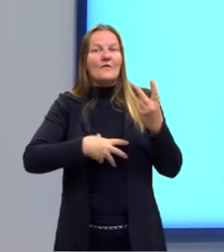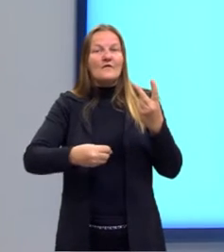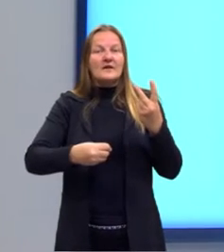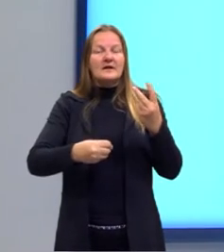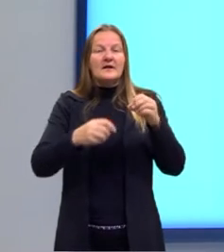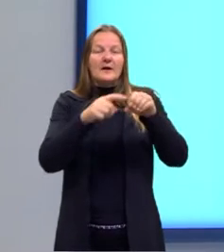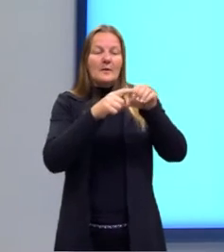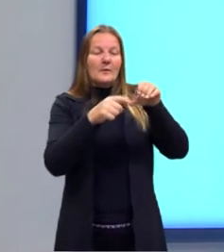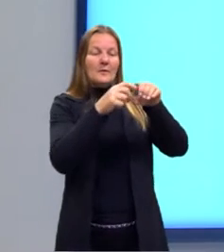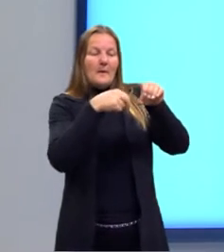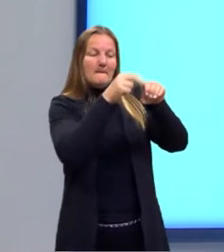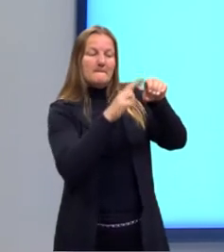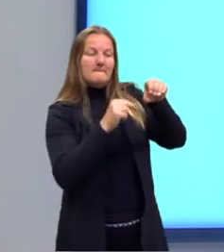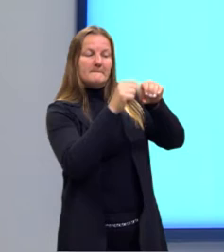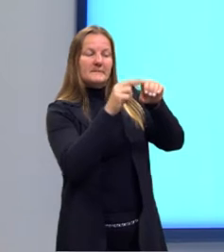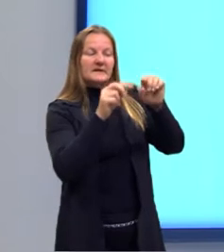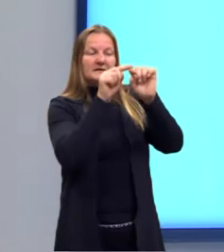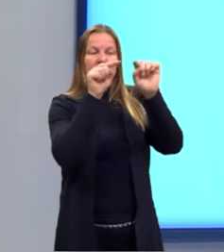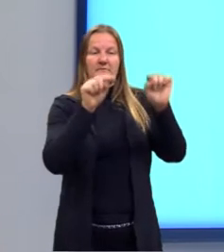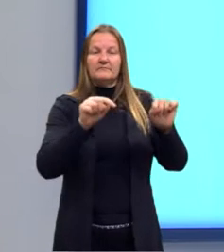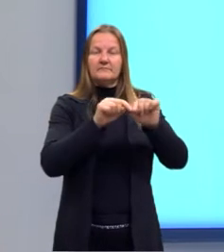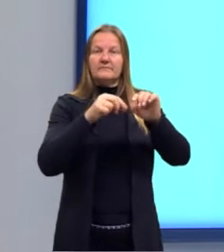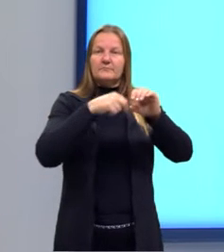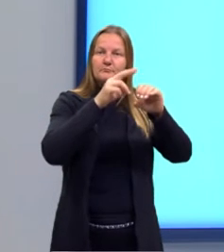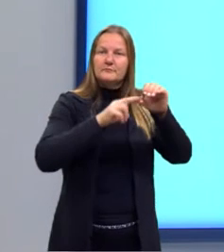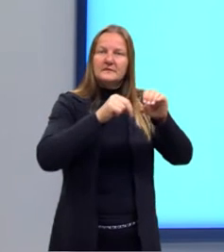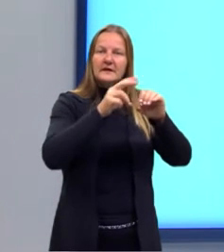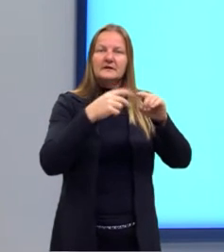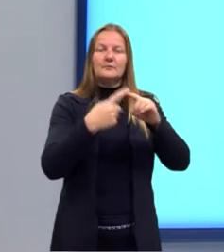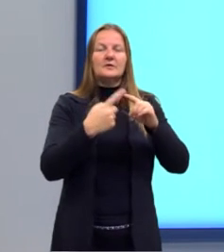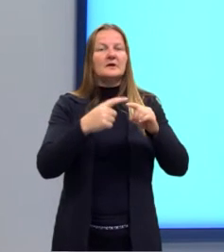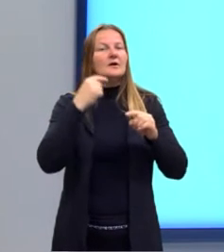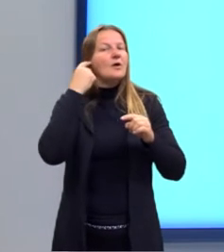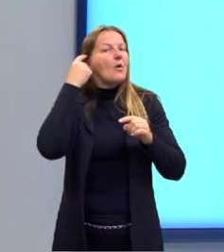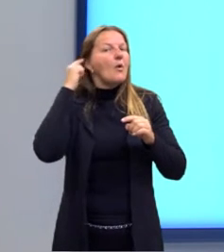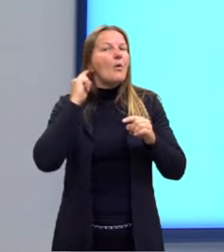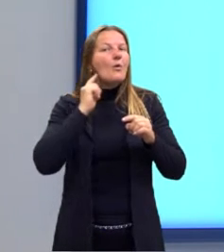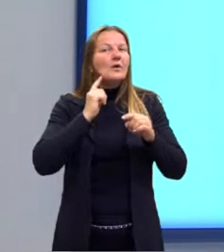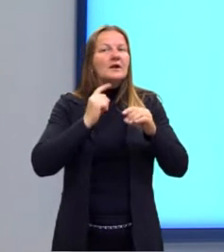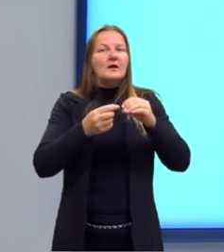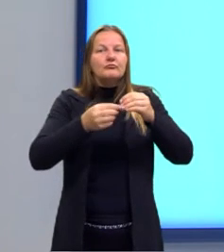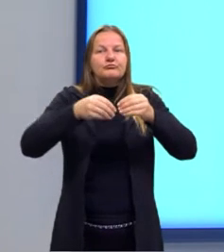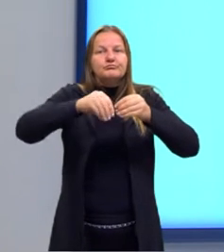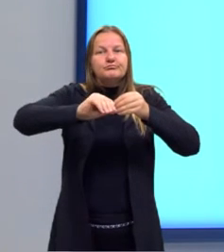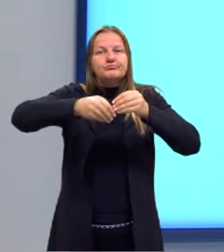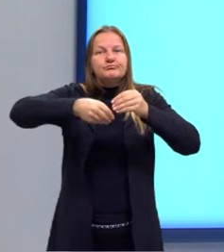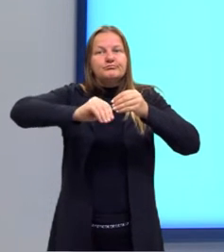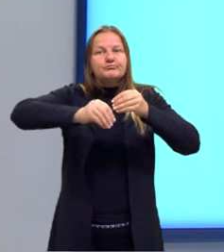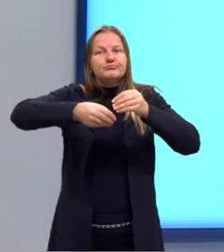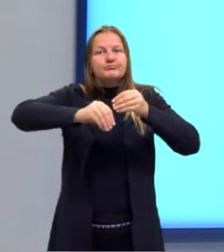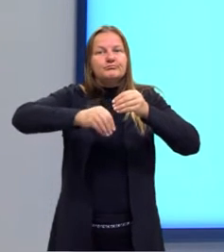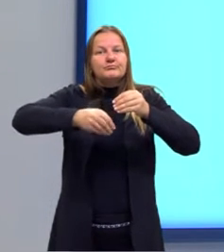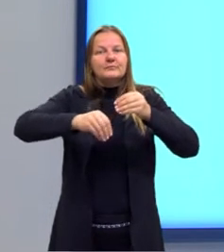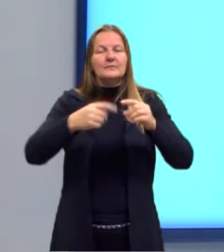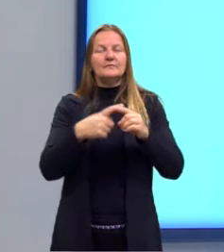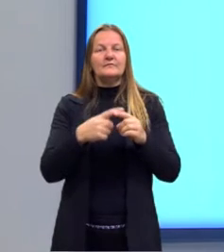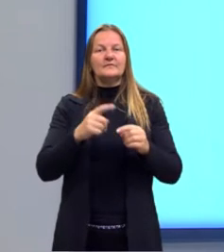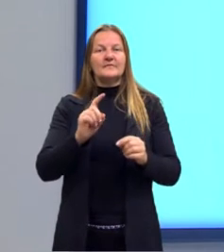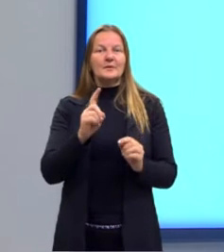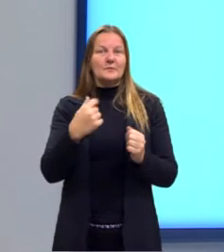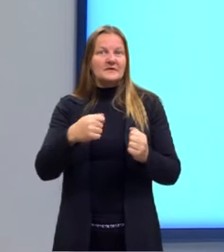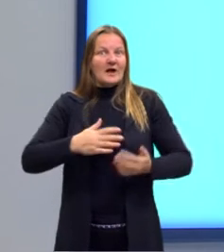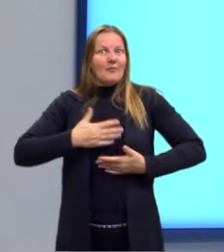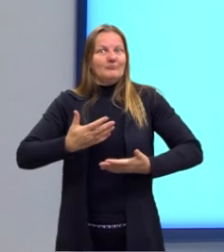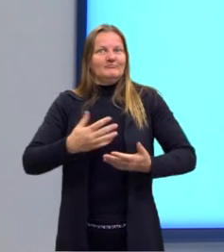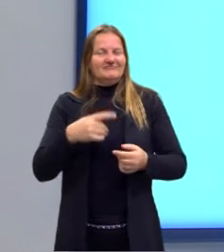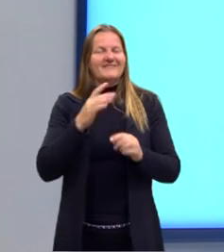lobo da orelha solto tá vamos aí por bate sem comigo não se assustem então aqui